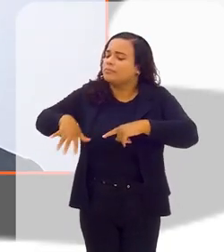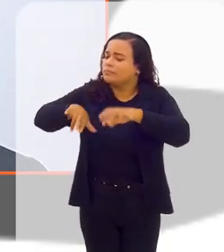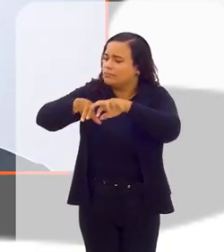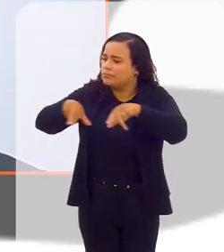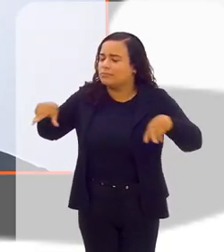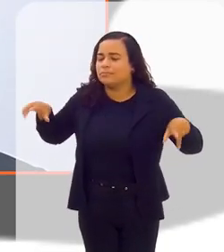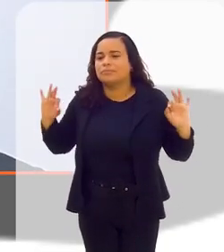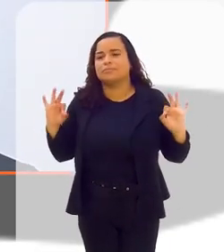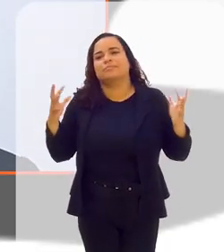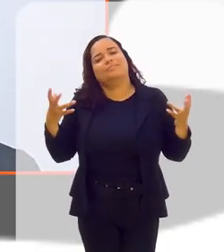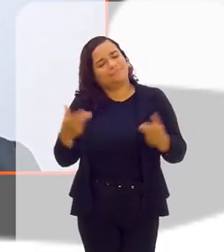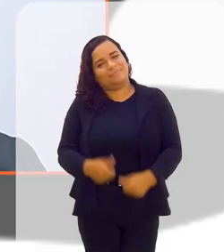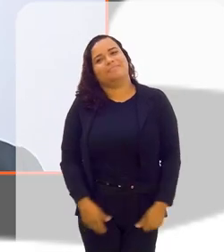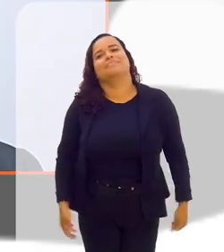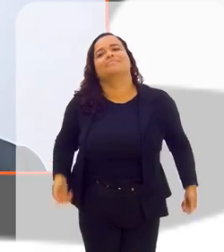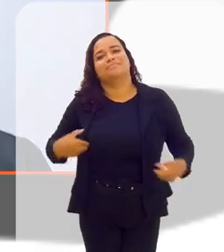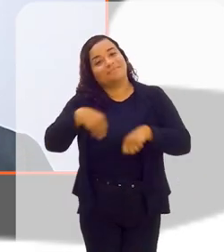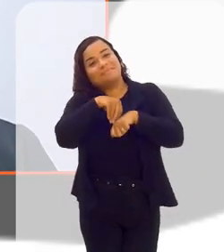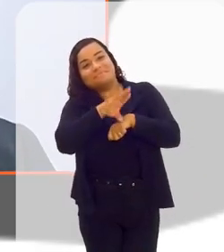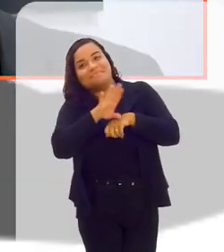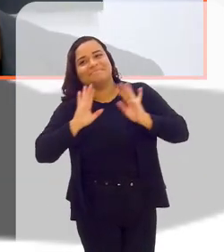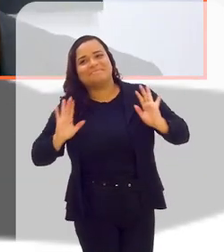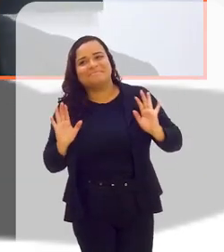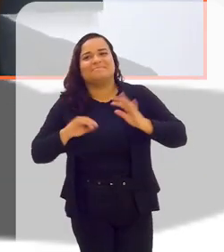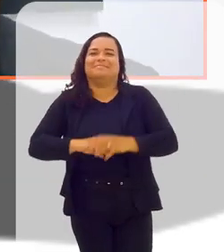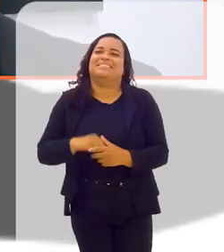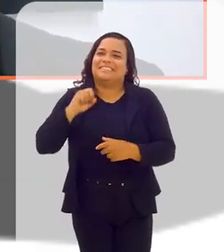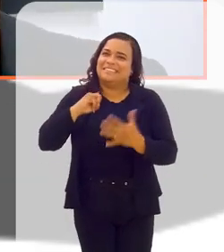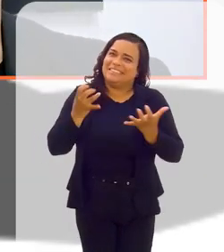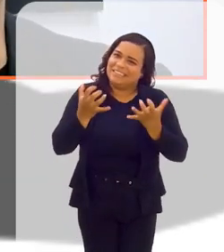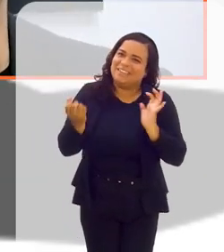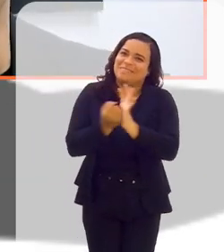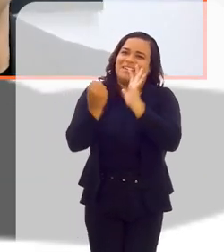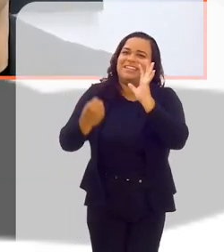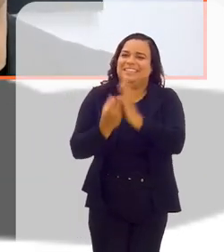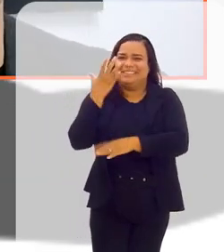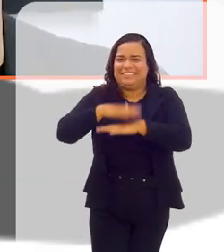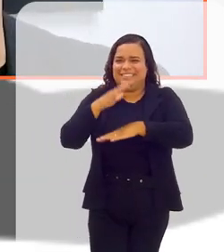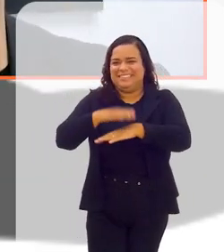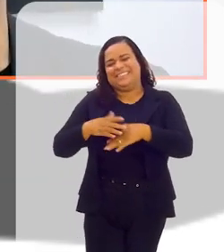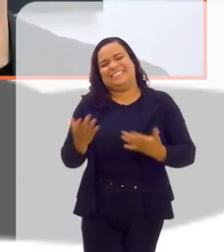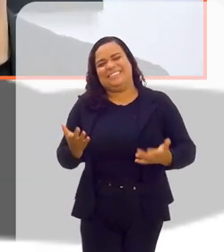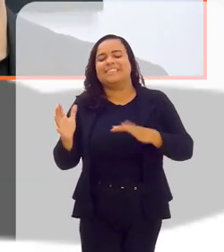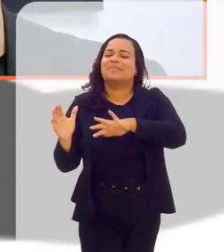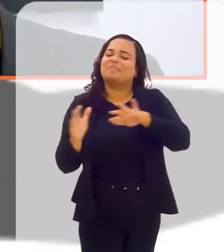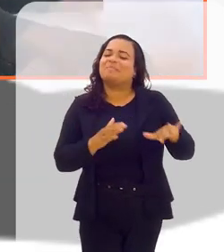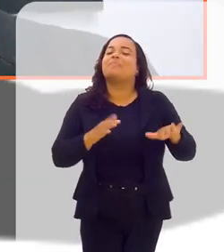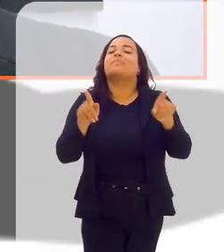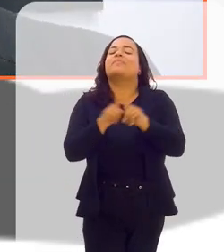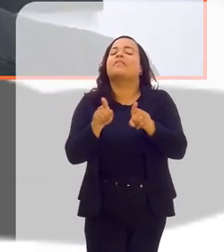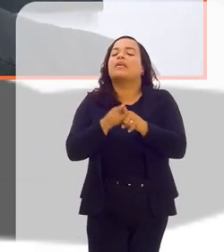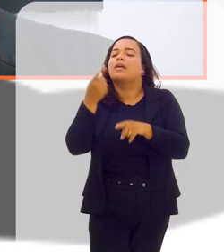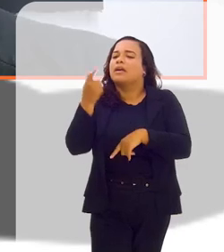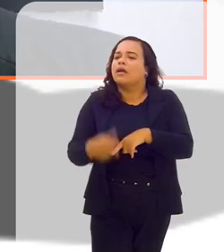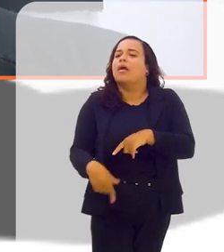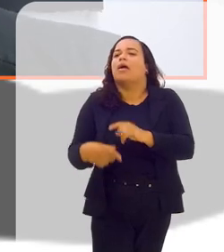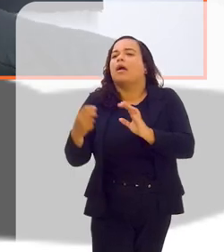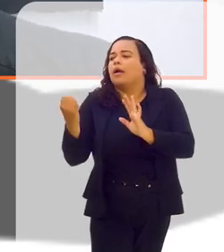sensações já vividas, né? Incrível. Fica a dica aí para vocês, caso queiram fazer a própria marca. E além de